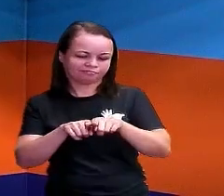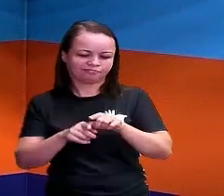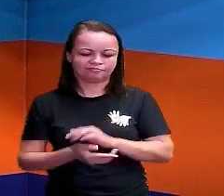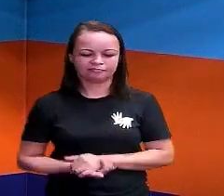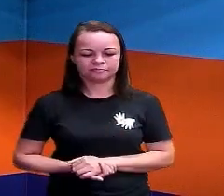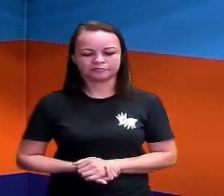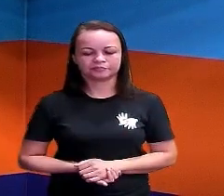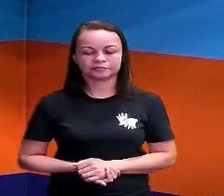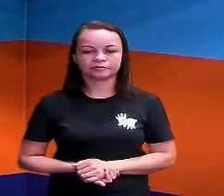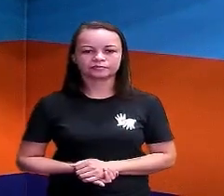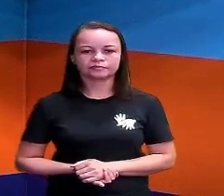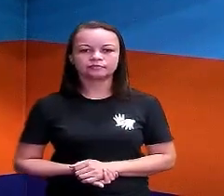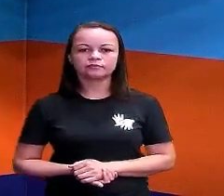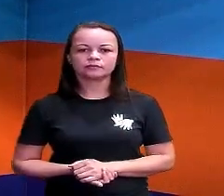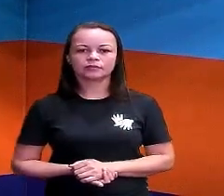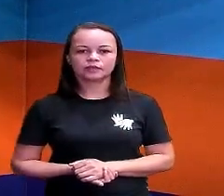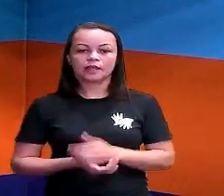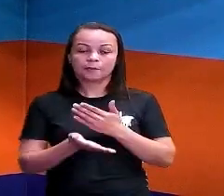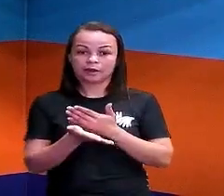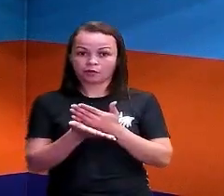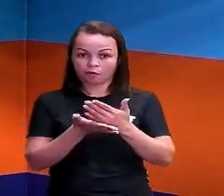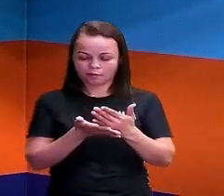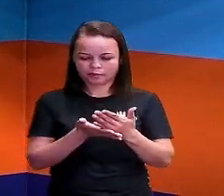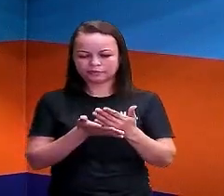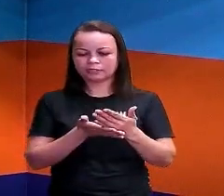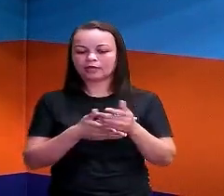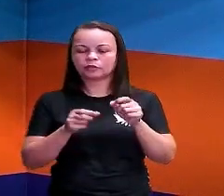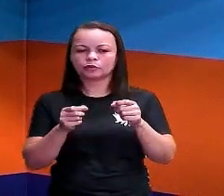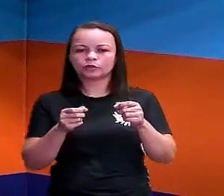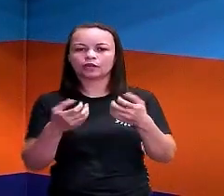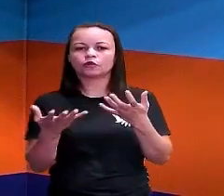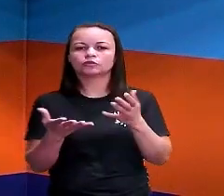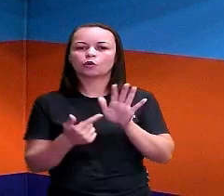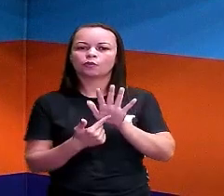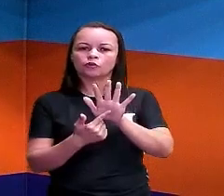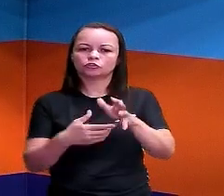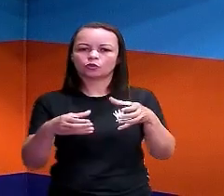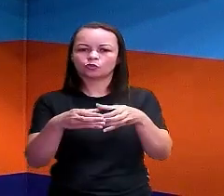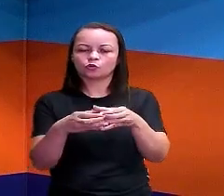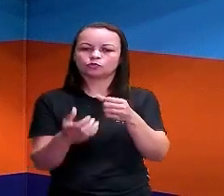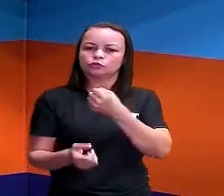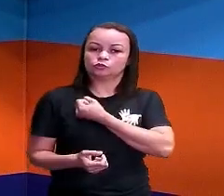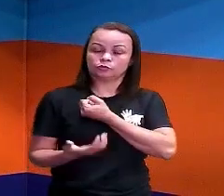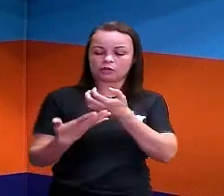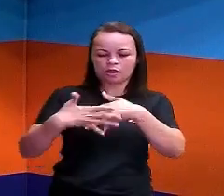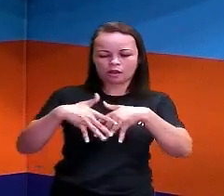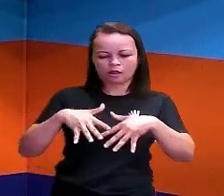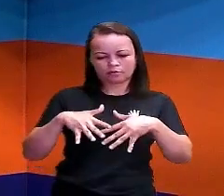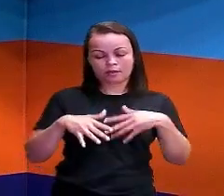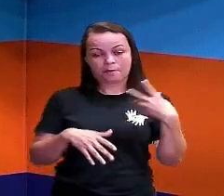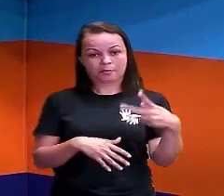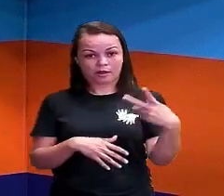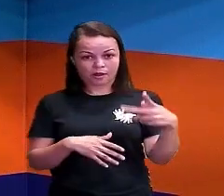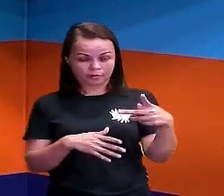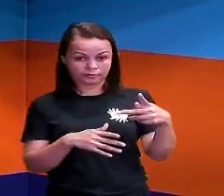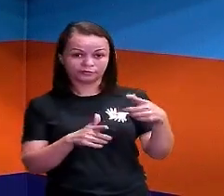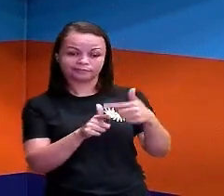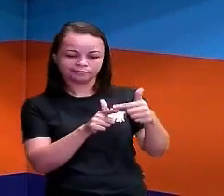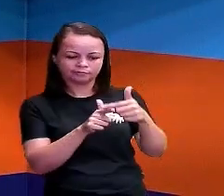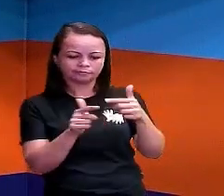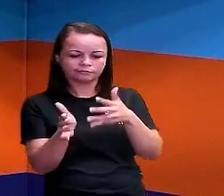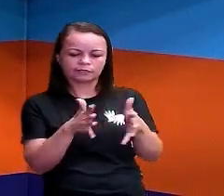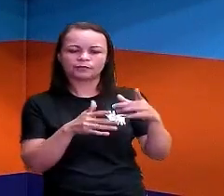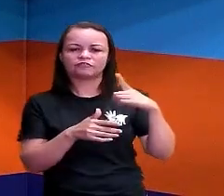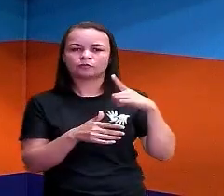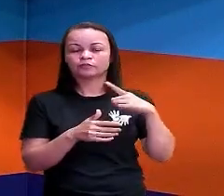lá. Para iniciar, eu quero trazer o conjunto dos números naturais. Porque para esse problema a gente vai precisar trabalhar aí o